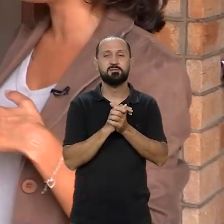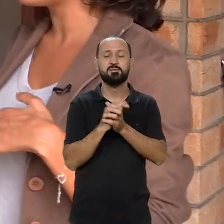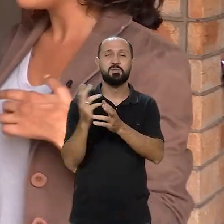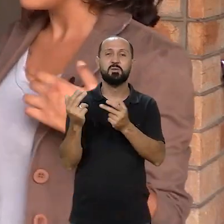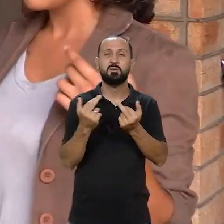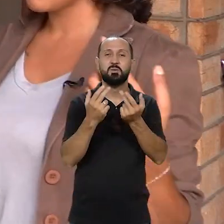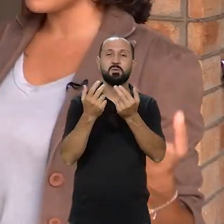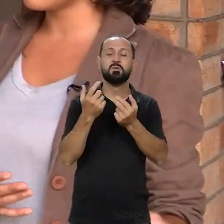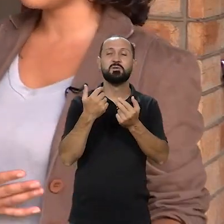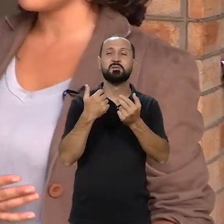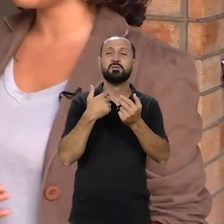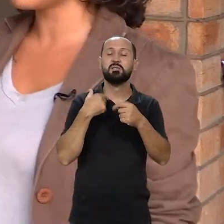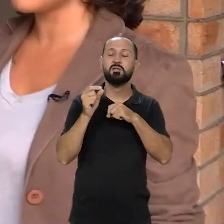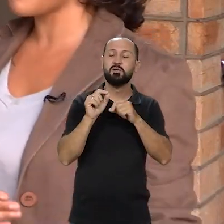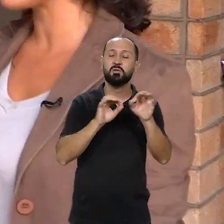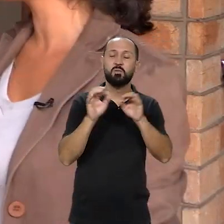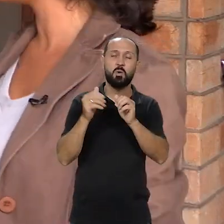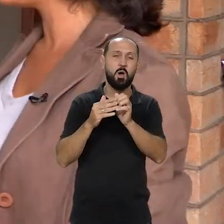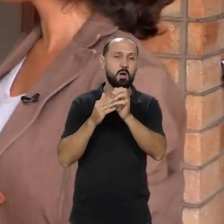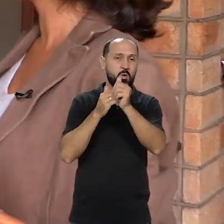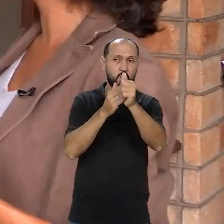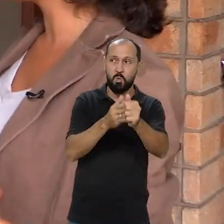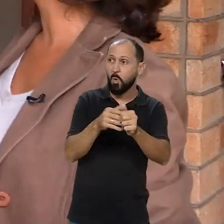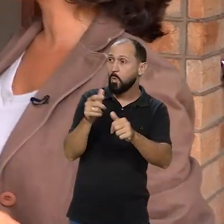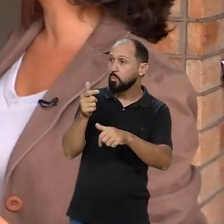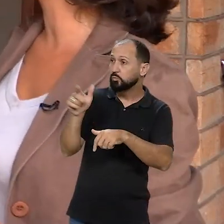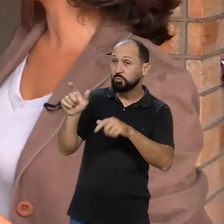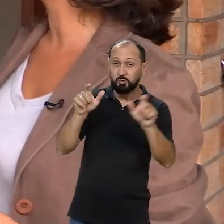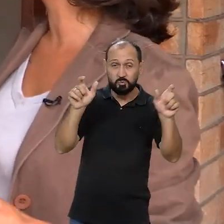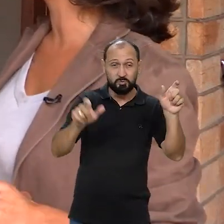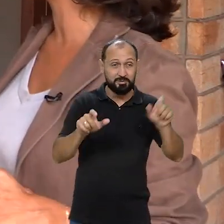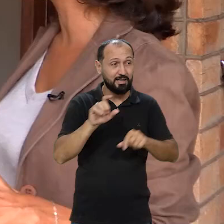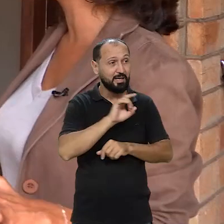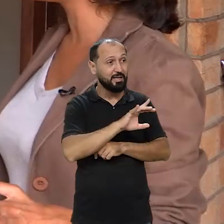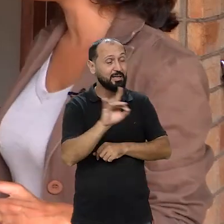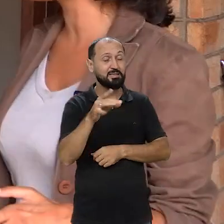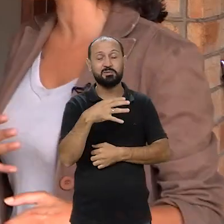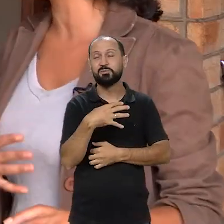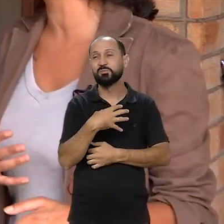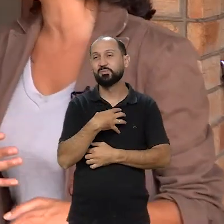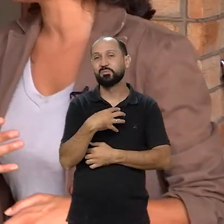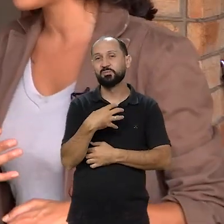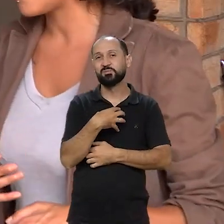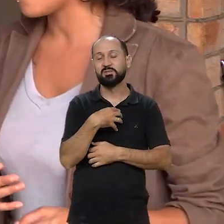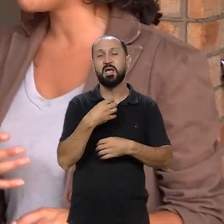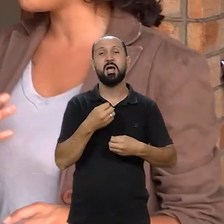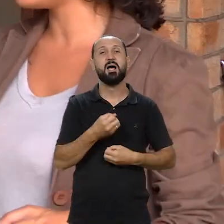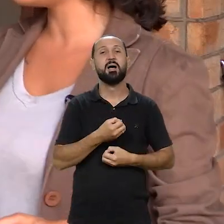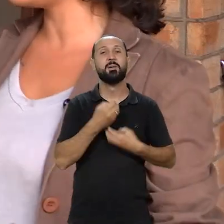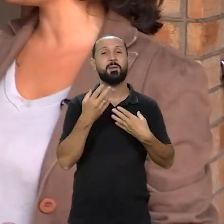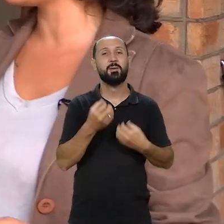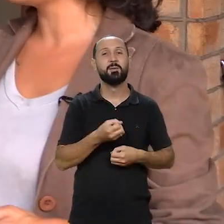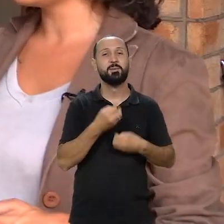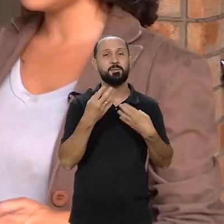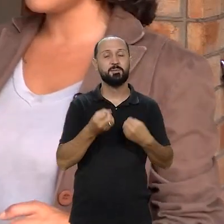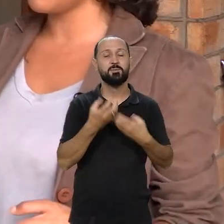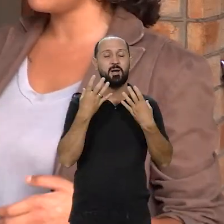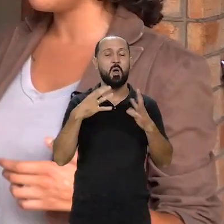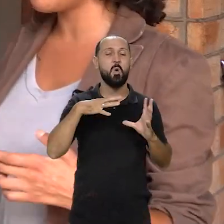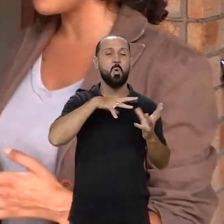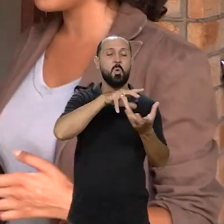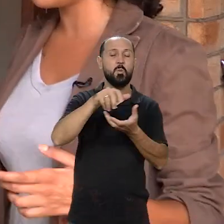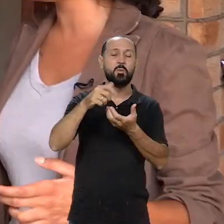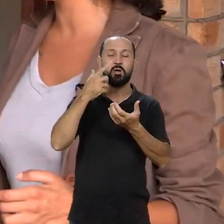assim como quando eu faço guia com as outras pessoas também, cada um sente a poesia e